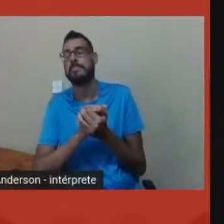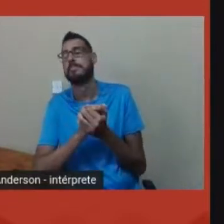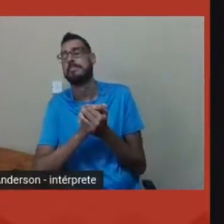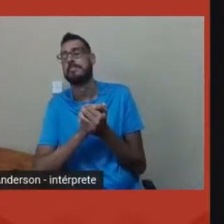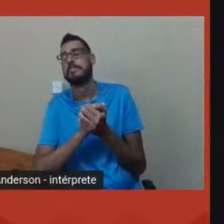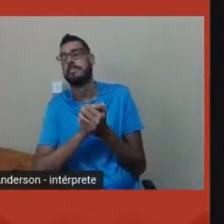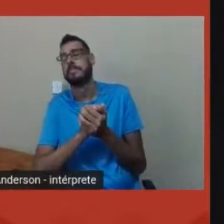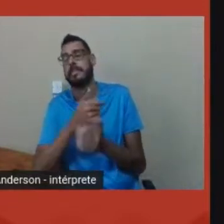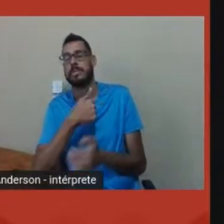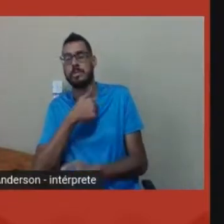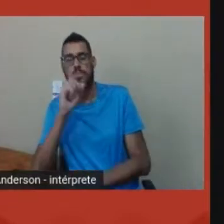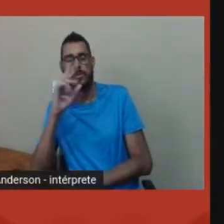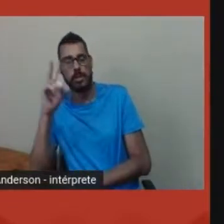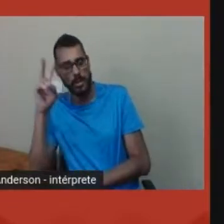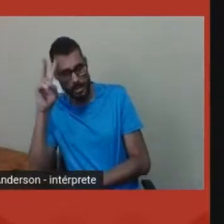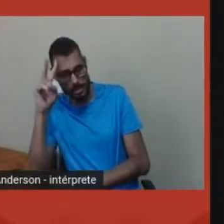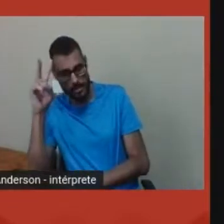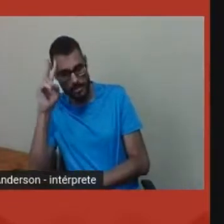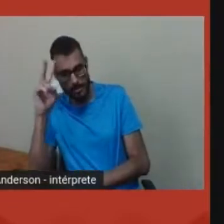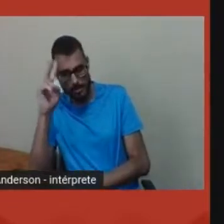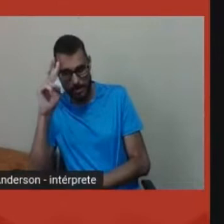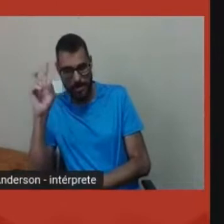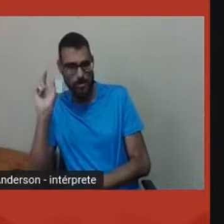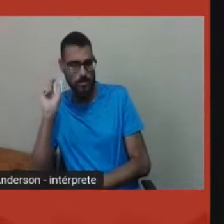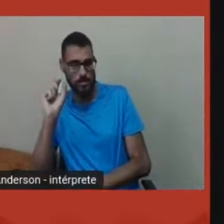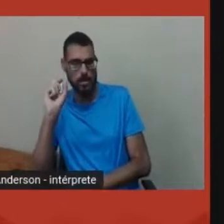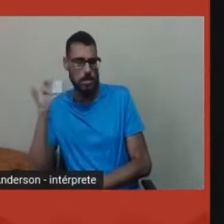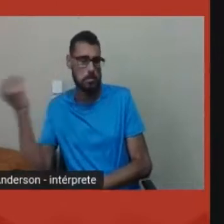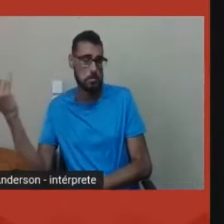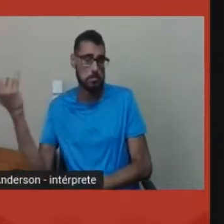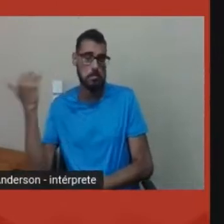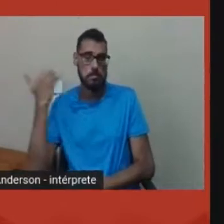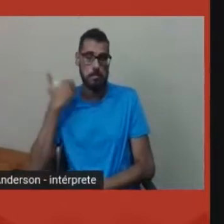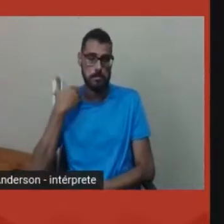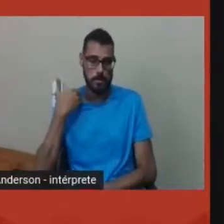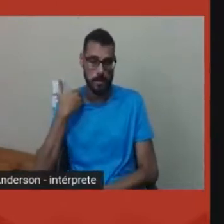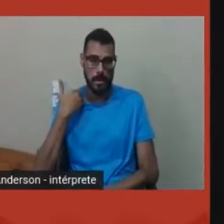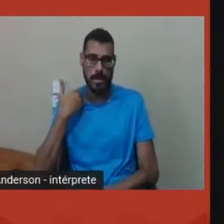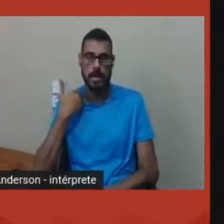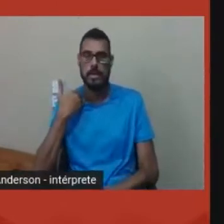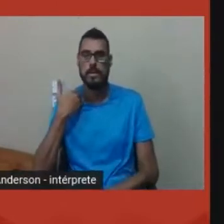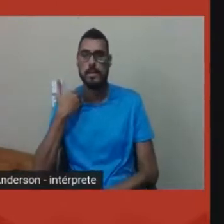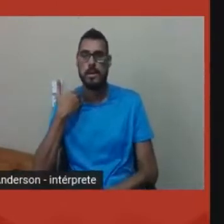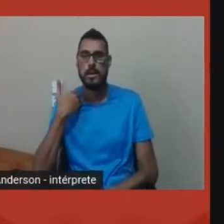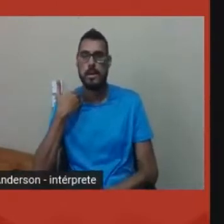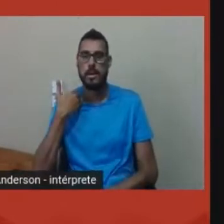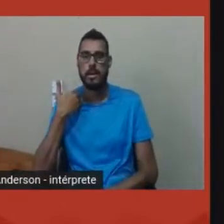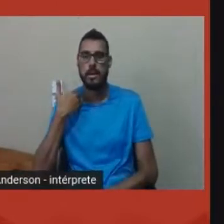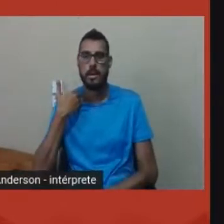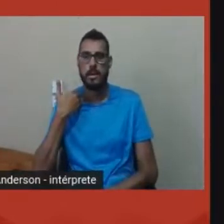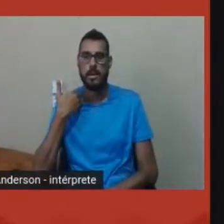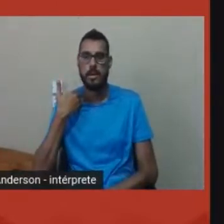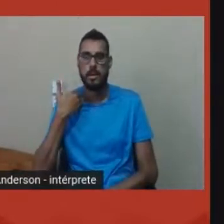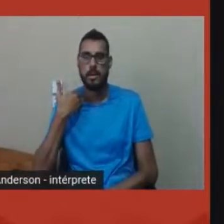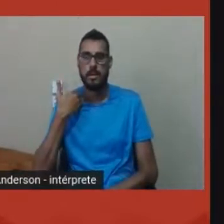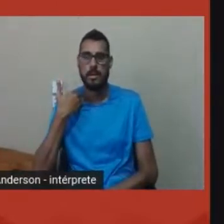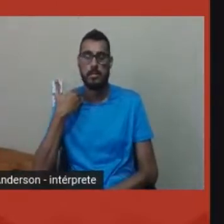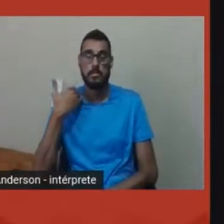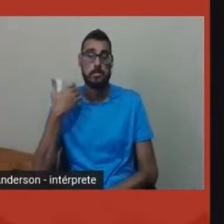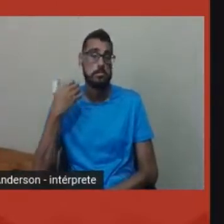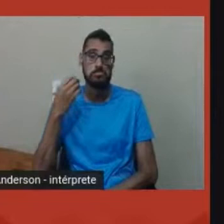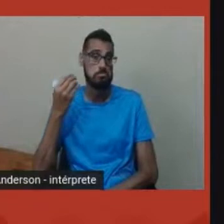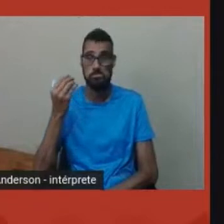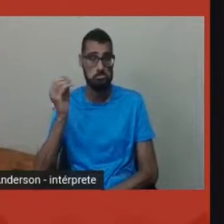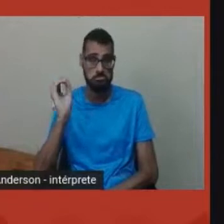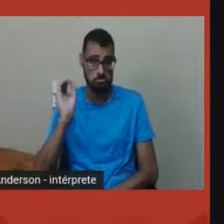Eu só vou lembrar que eu escutei uma coisa aqui e não foi posto aí. A Ana